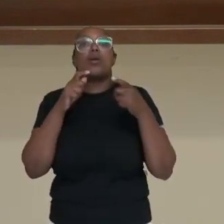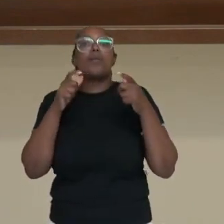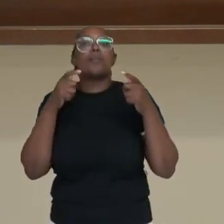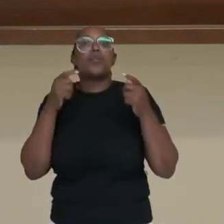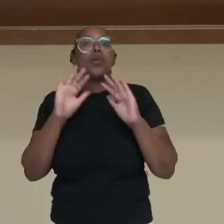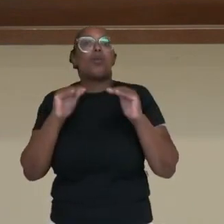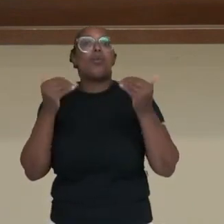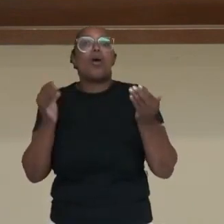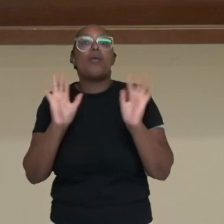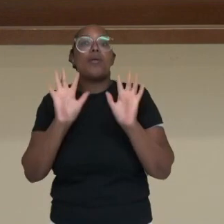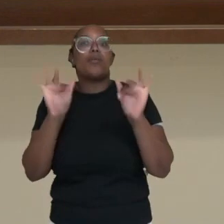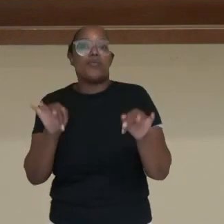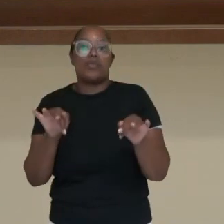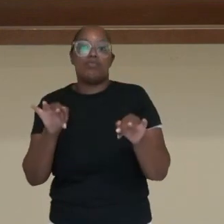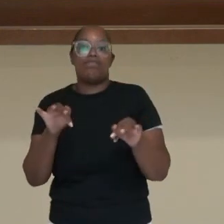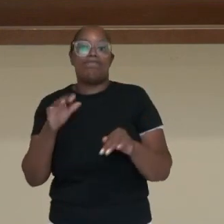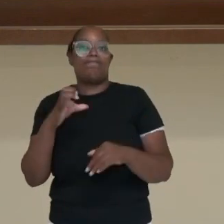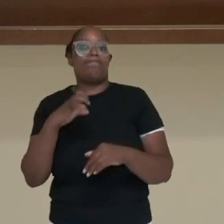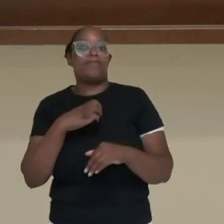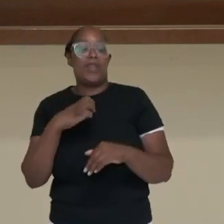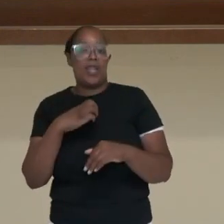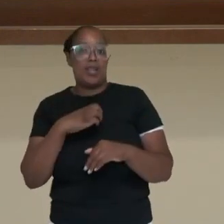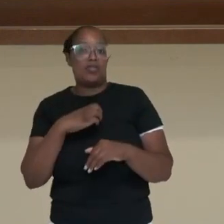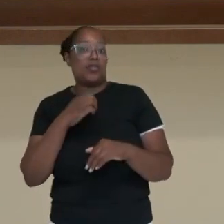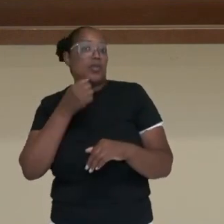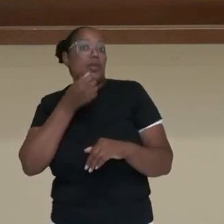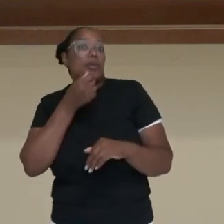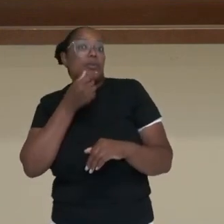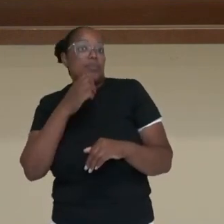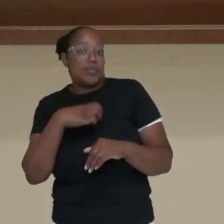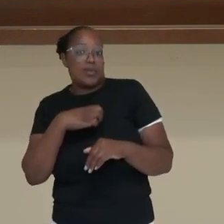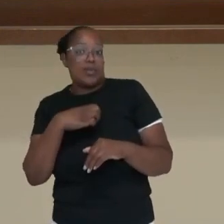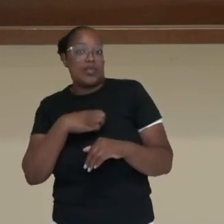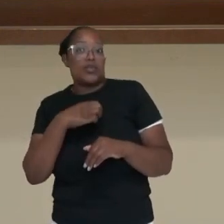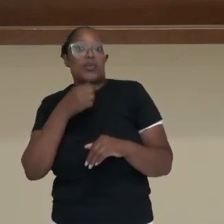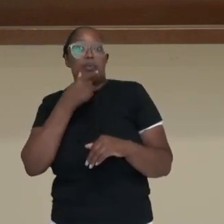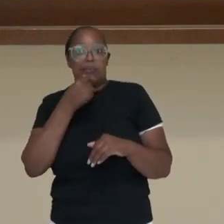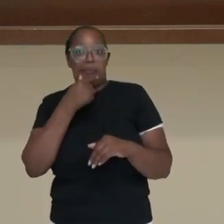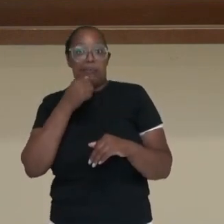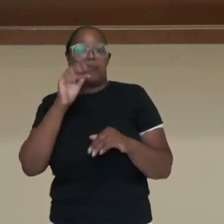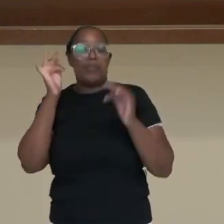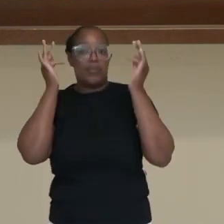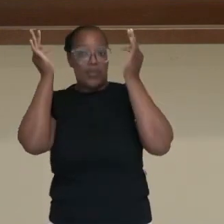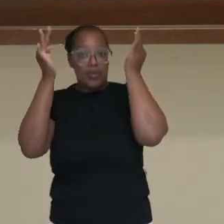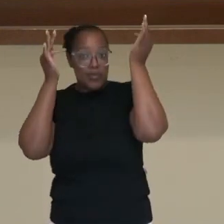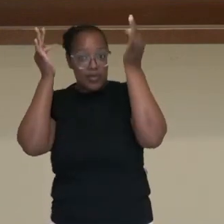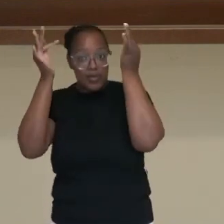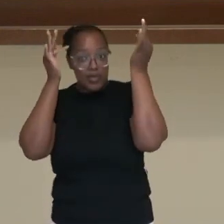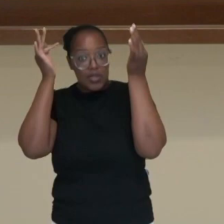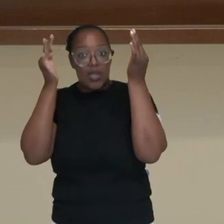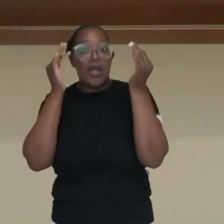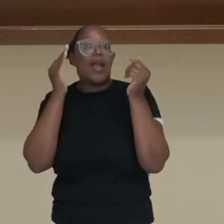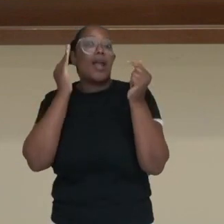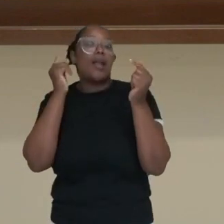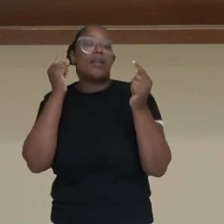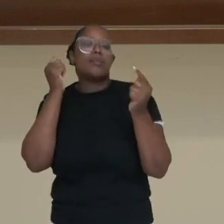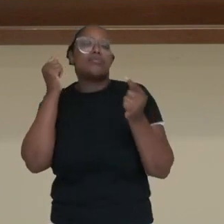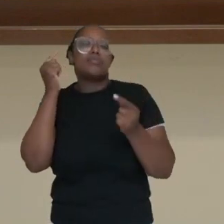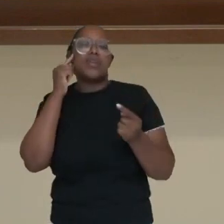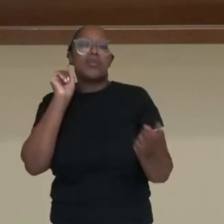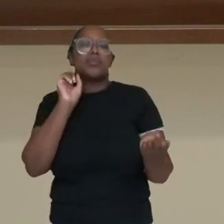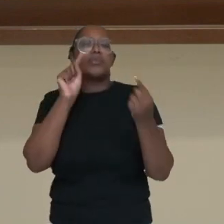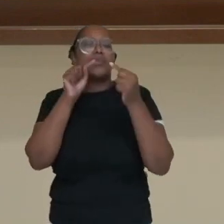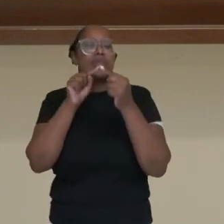finalidade humana? O Aristóteles supera o idealismo platônico a partir do conceito de substância e